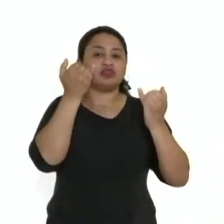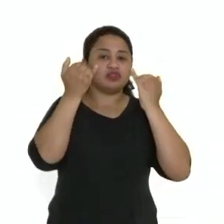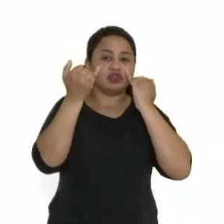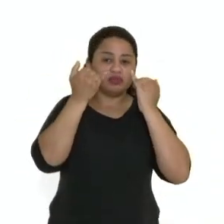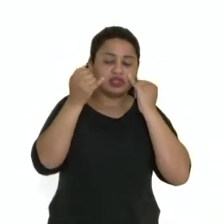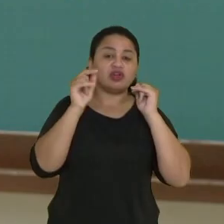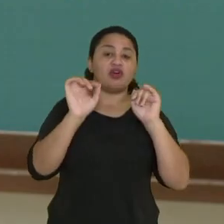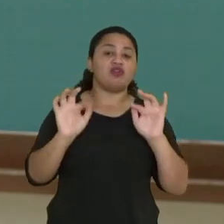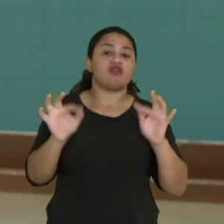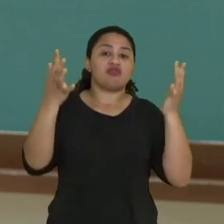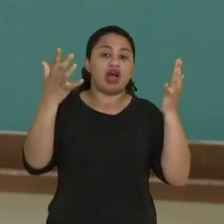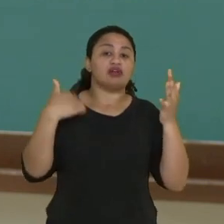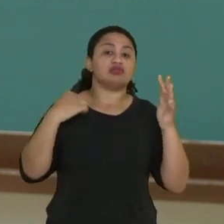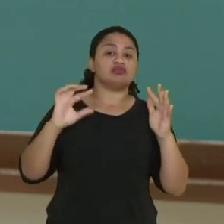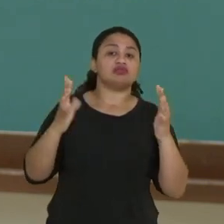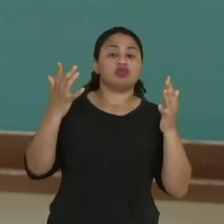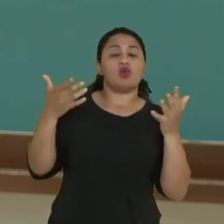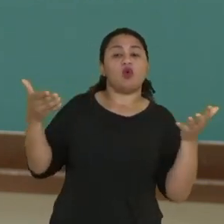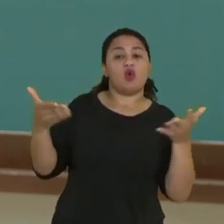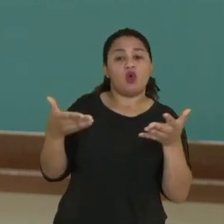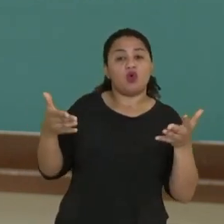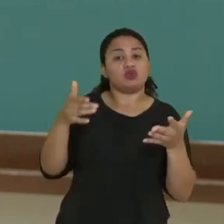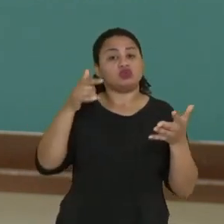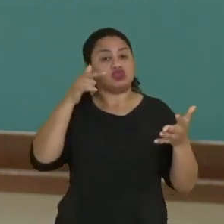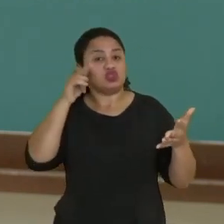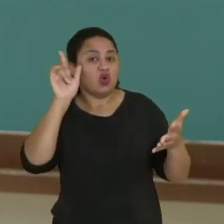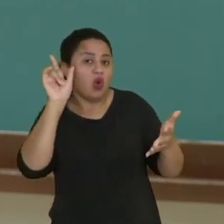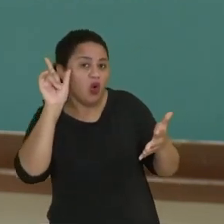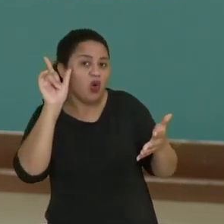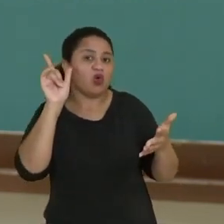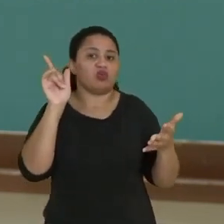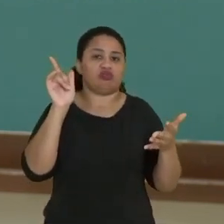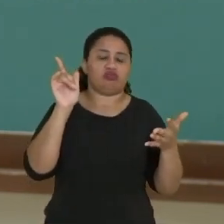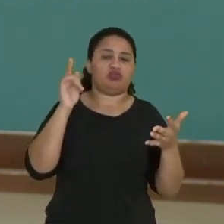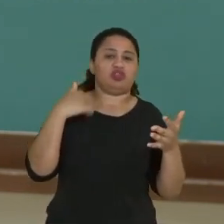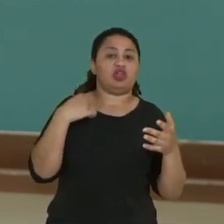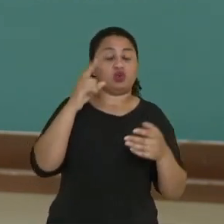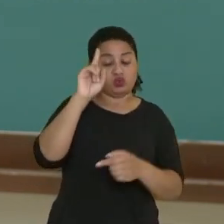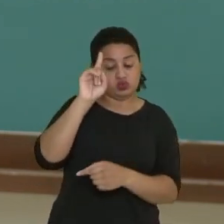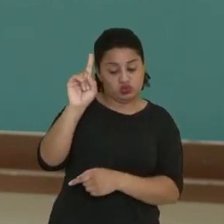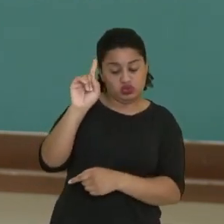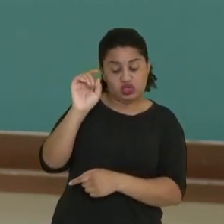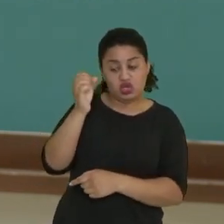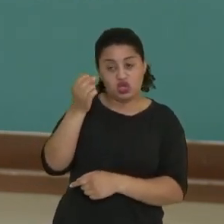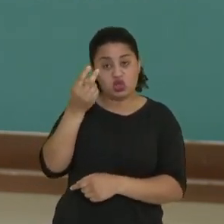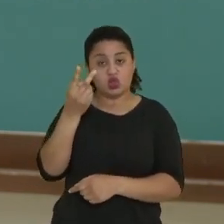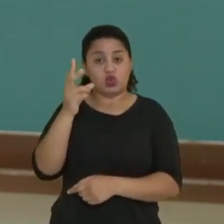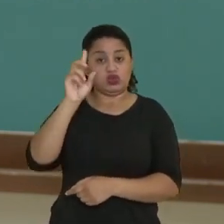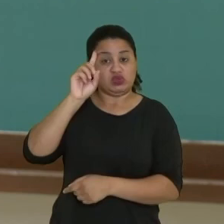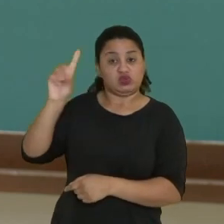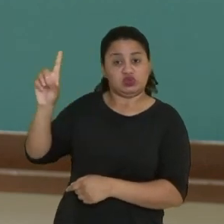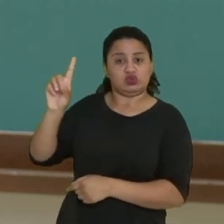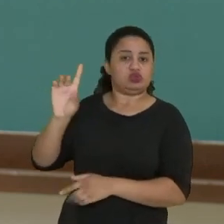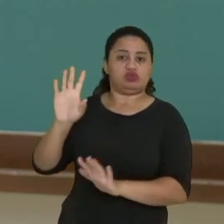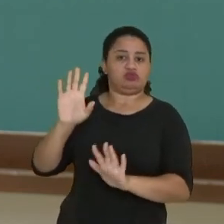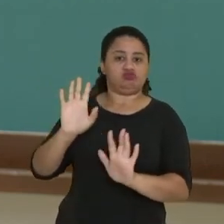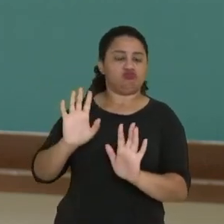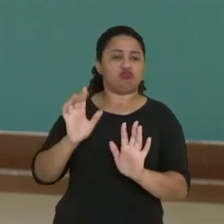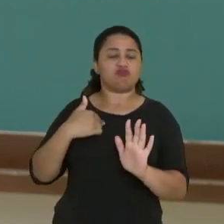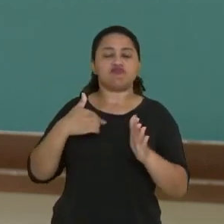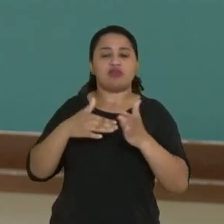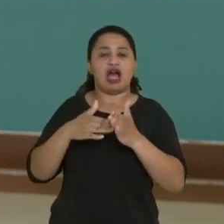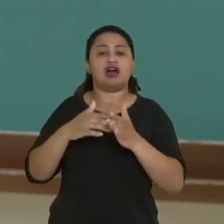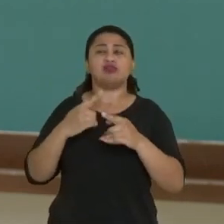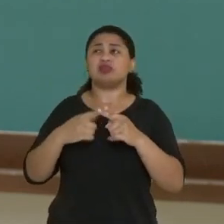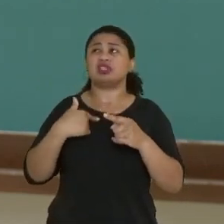um fato que aconteceu hoje ou ontem, digamos assim, né? Um dia ou 2 dias no máximo, né? Porque